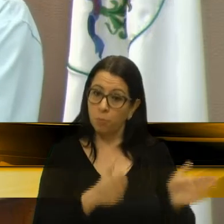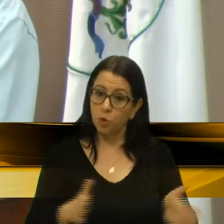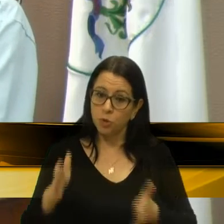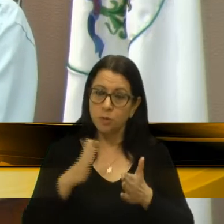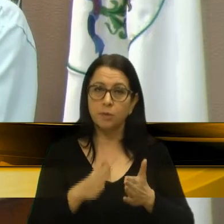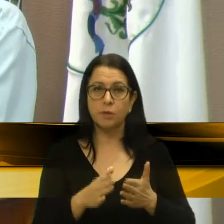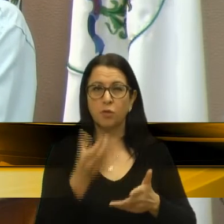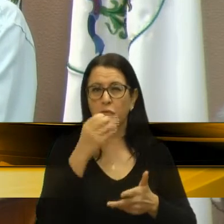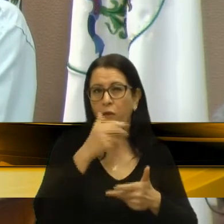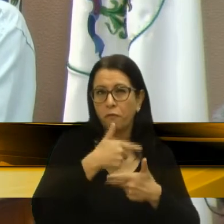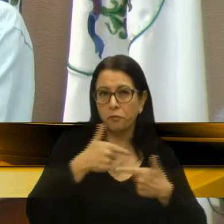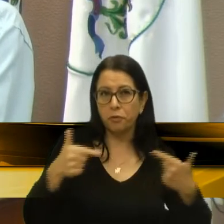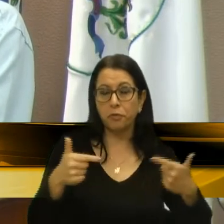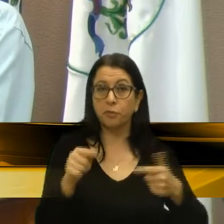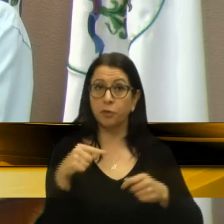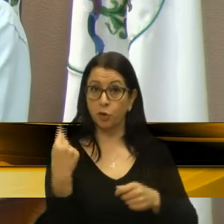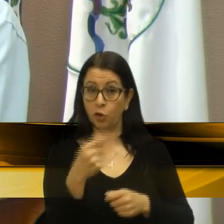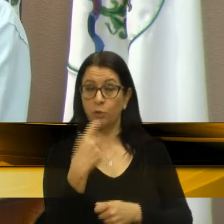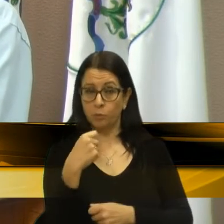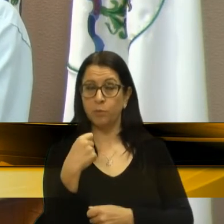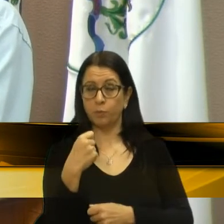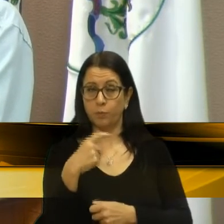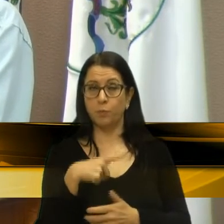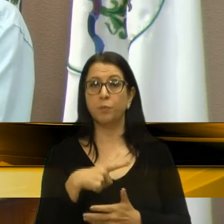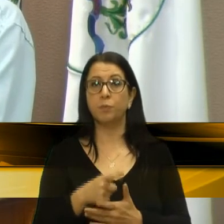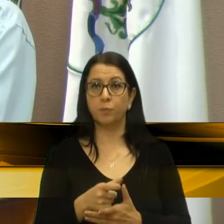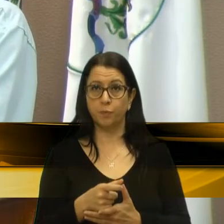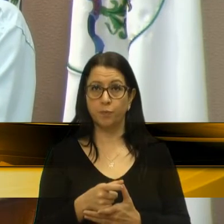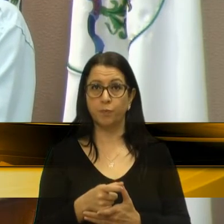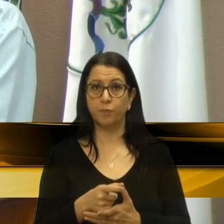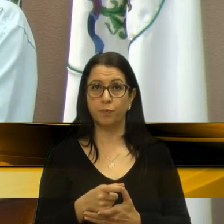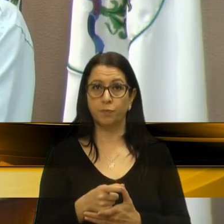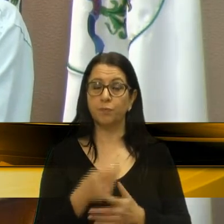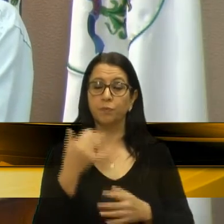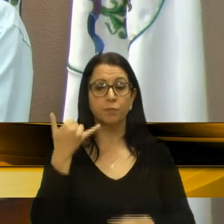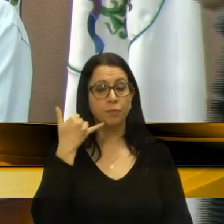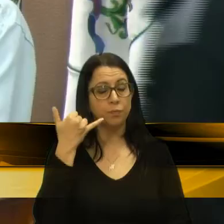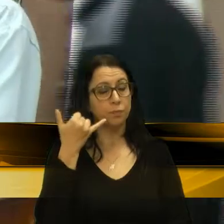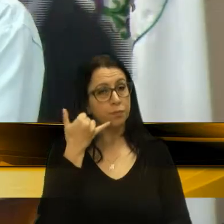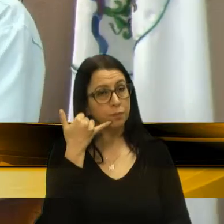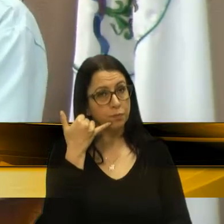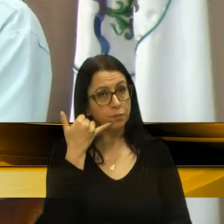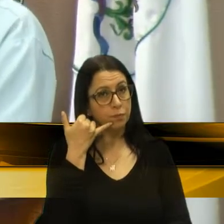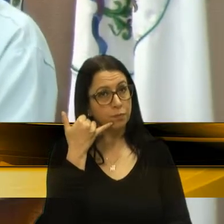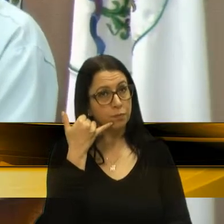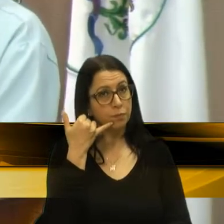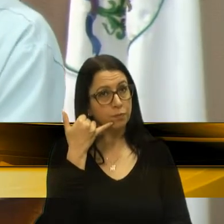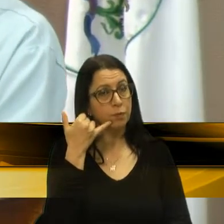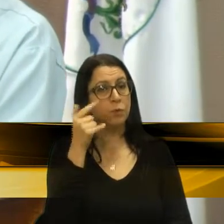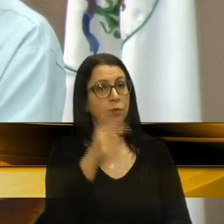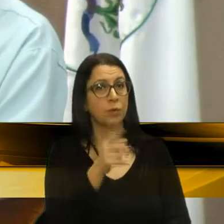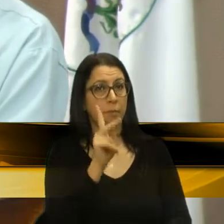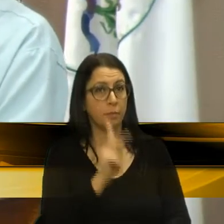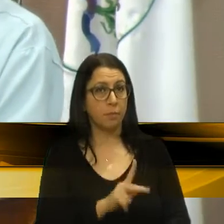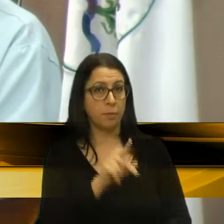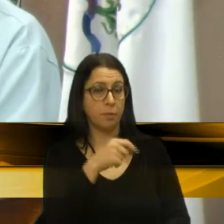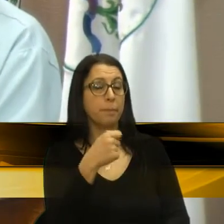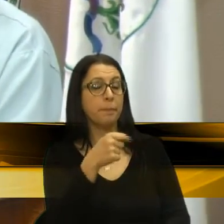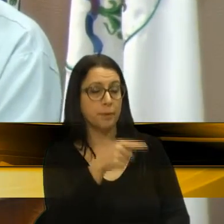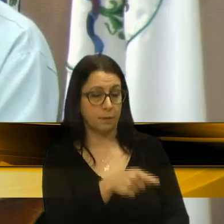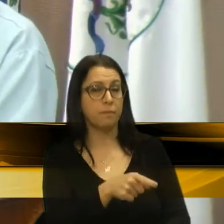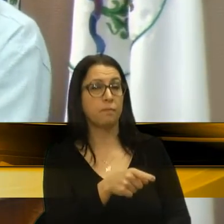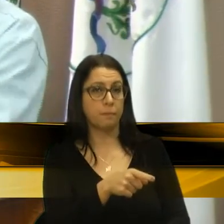hortifruti granjeiro e nós precisamos do telefone celular quando há aquele produtor precisa